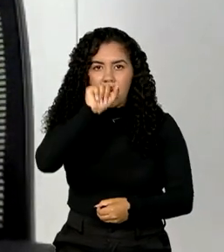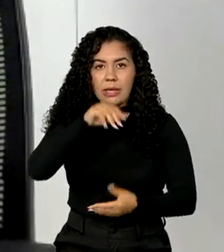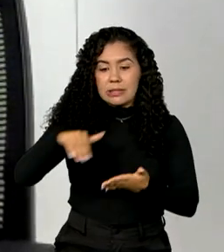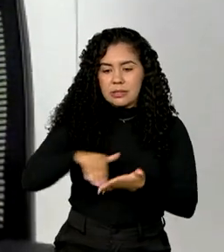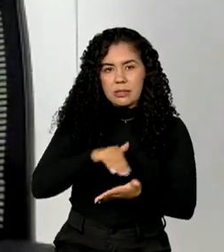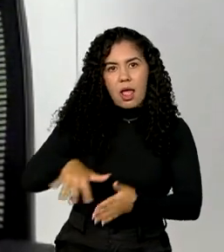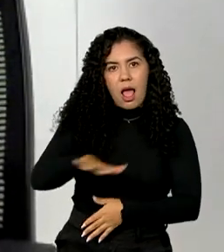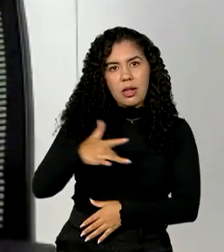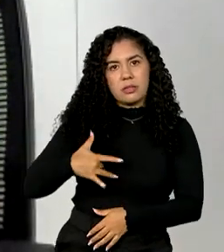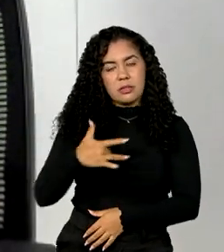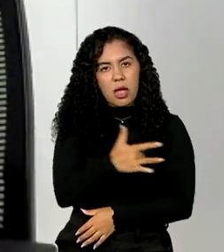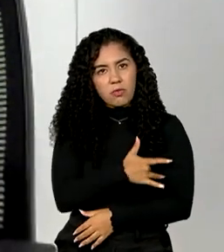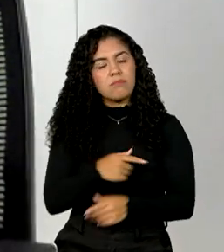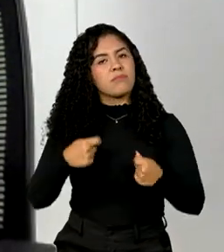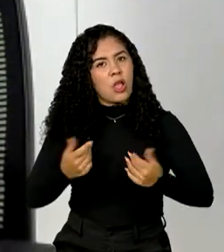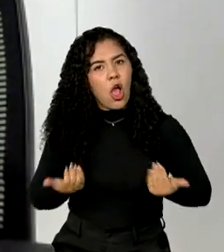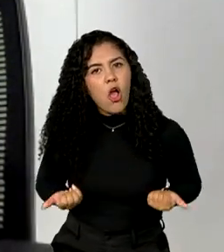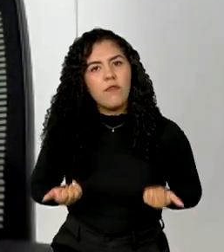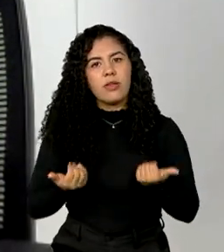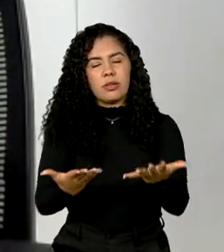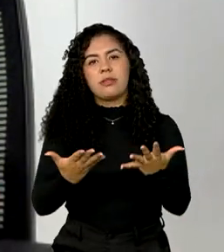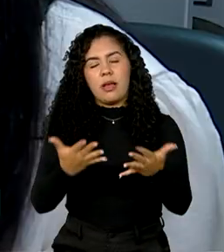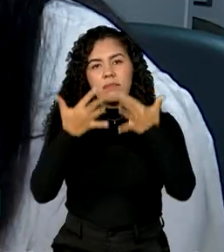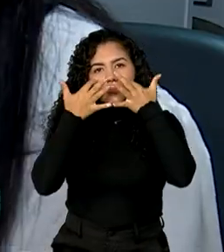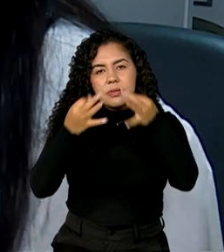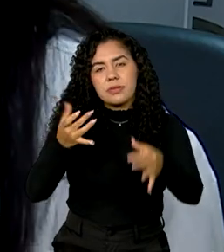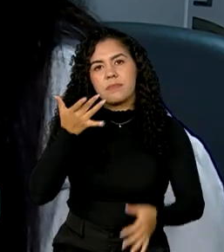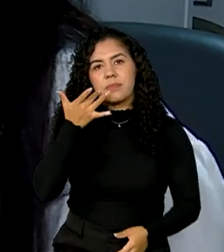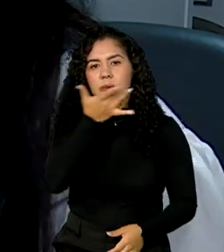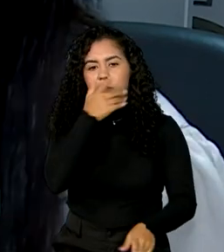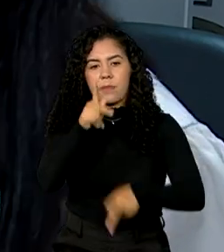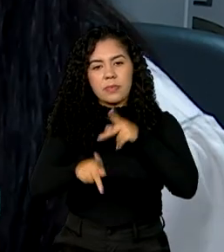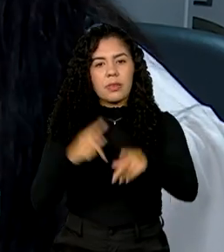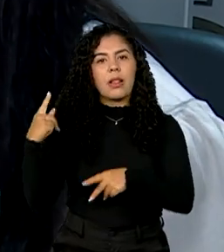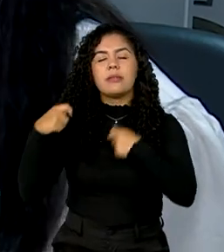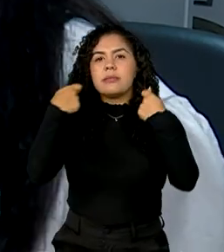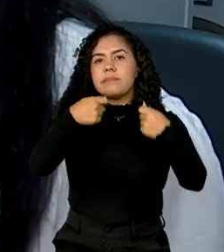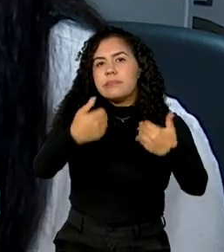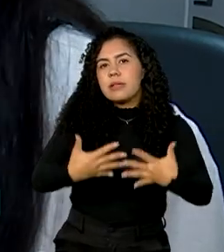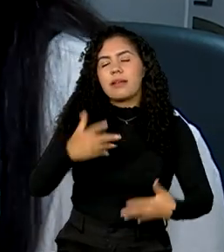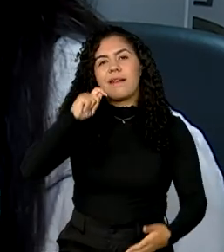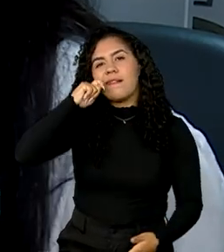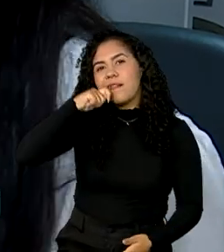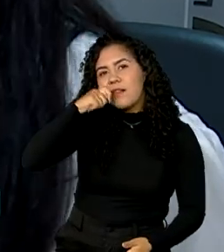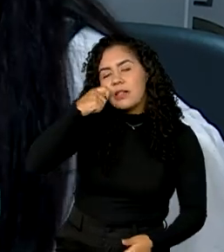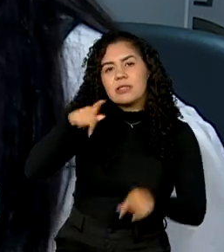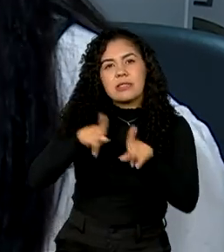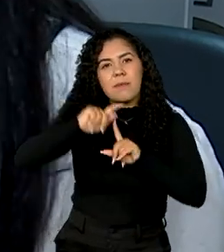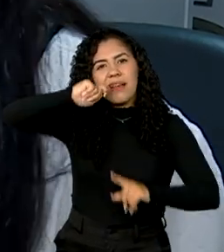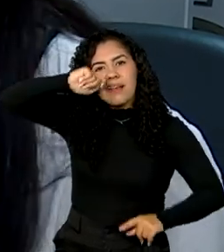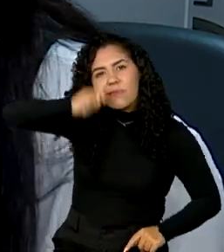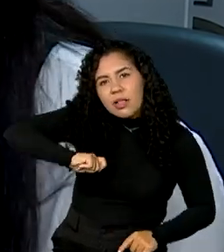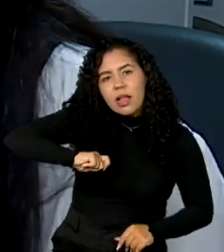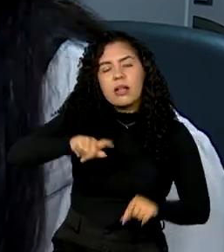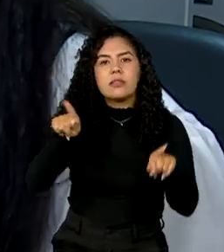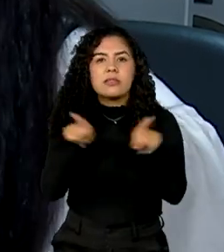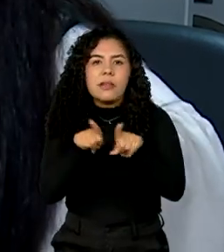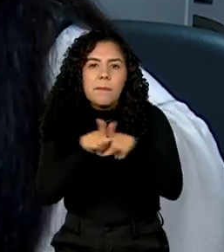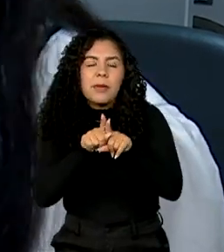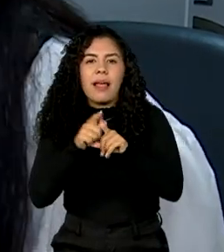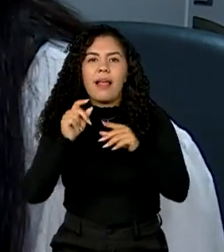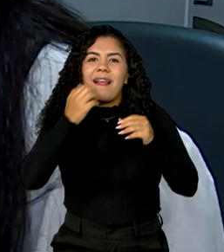não ofertar cuidado em saúde bucal para a população. Restaurações, de extrações, de